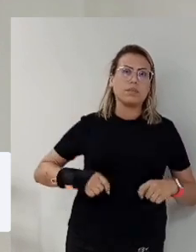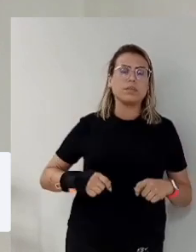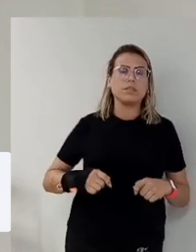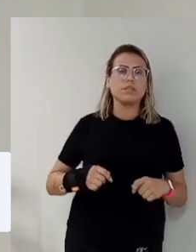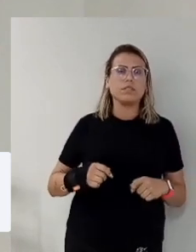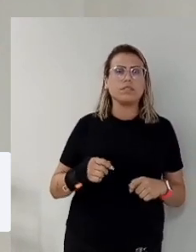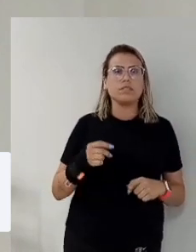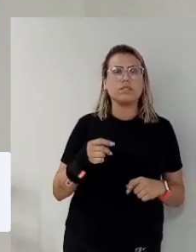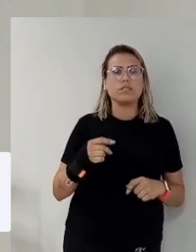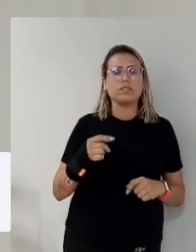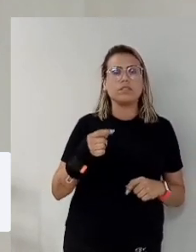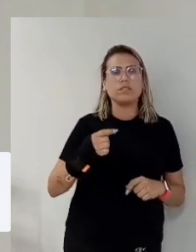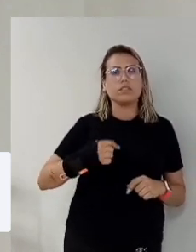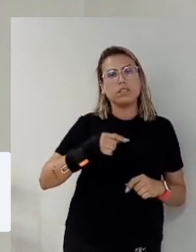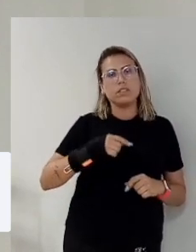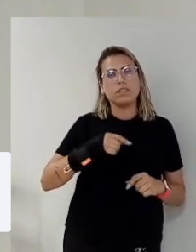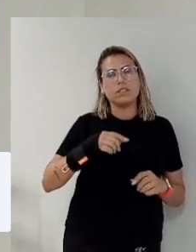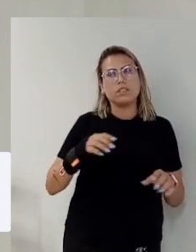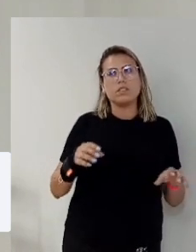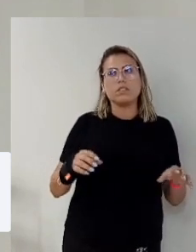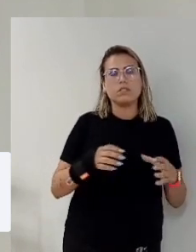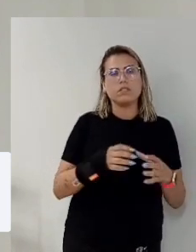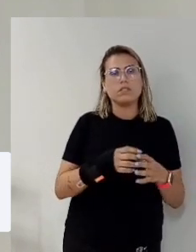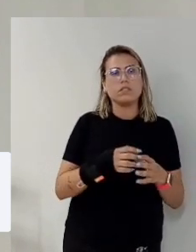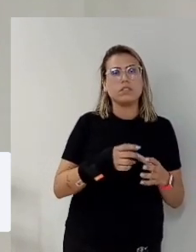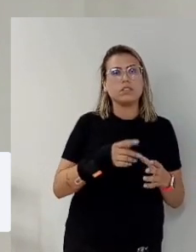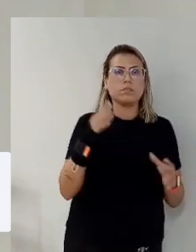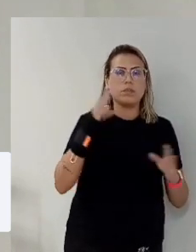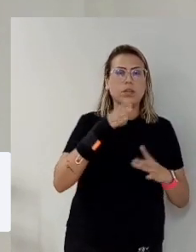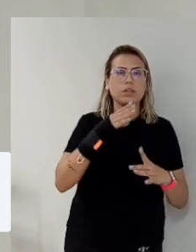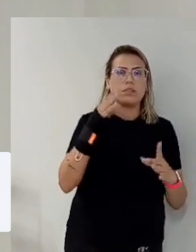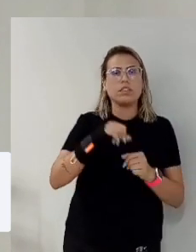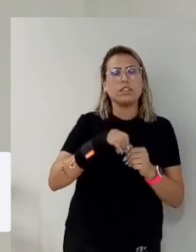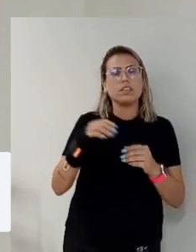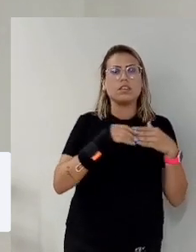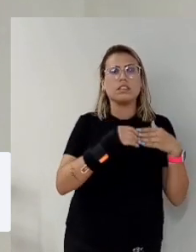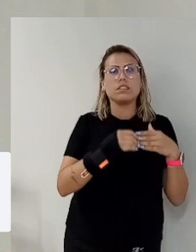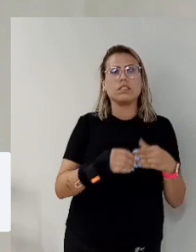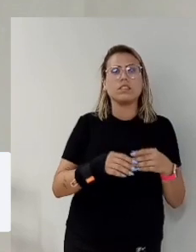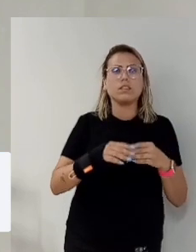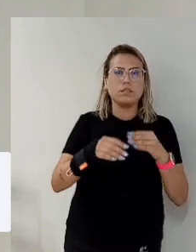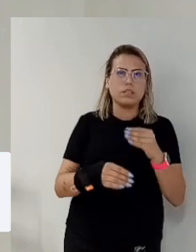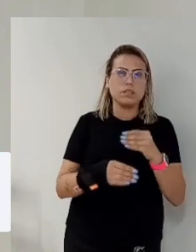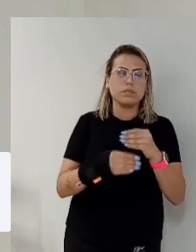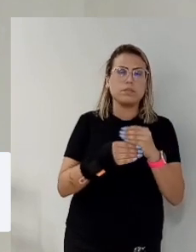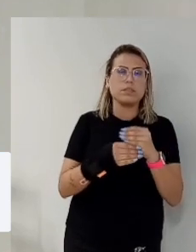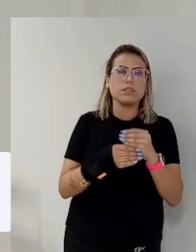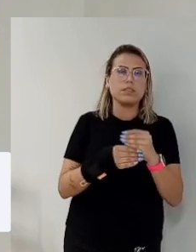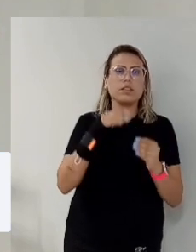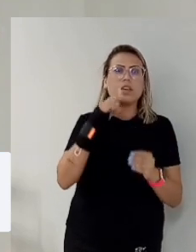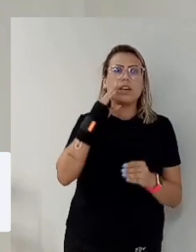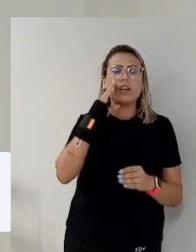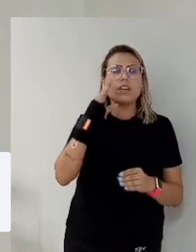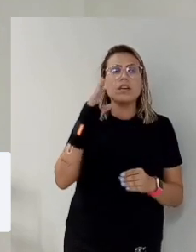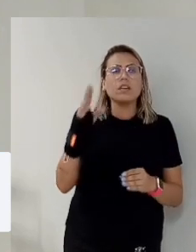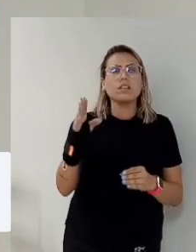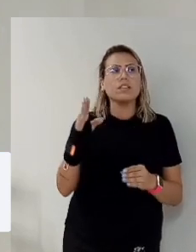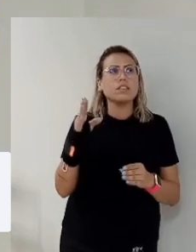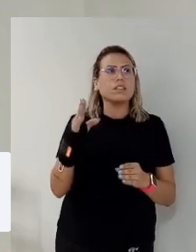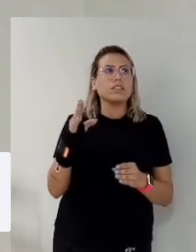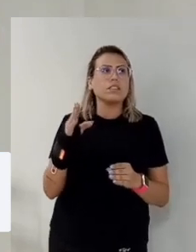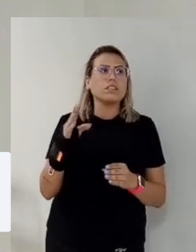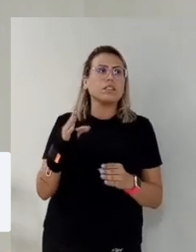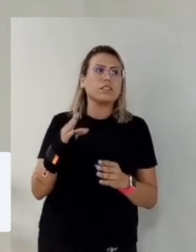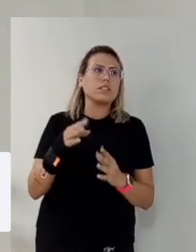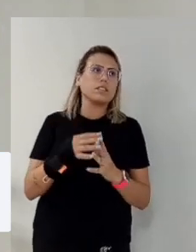ao executivo de providenciar né trazer uma Emenda né destinada a a